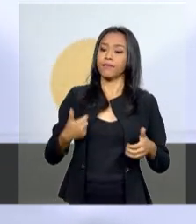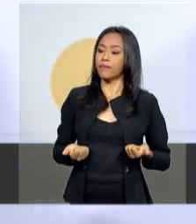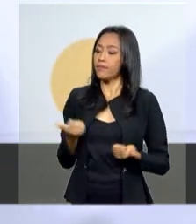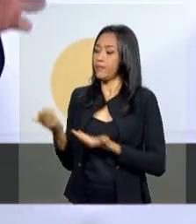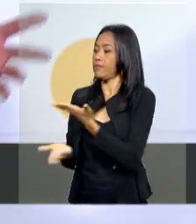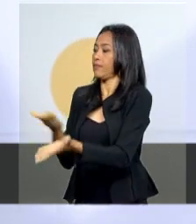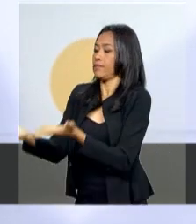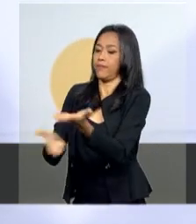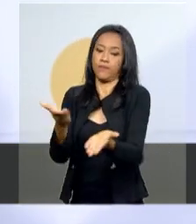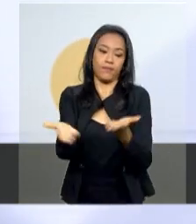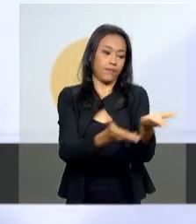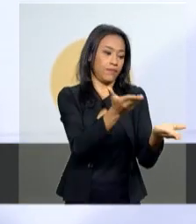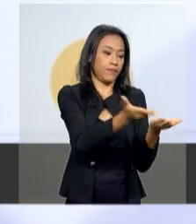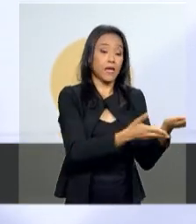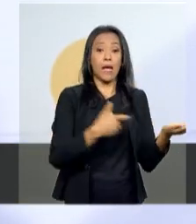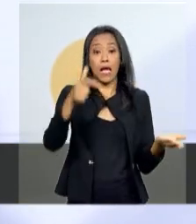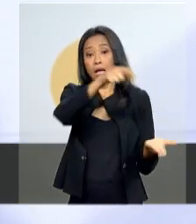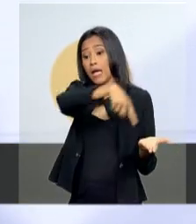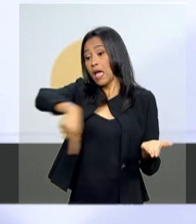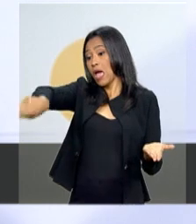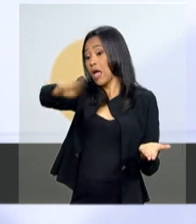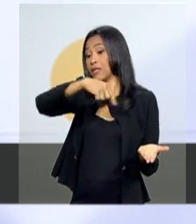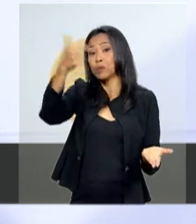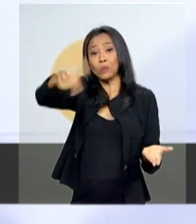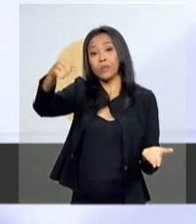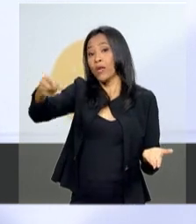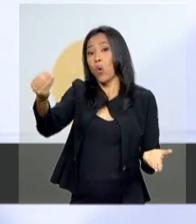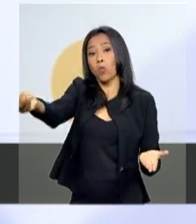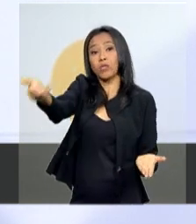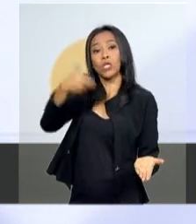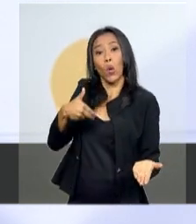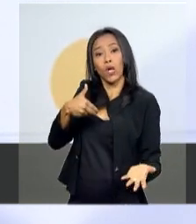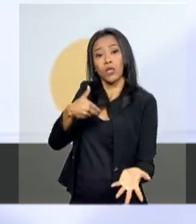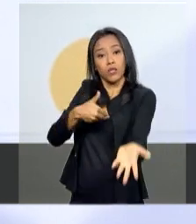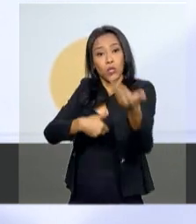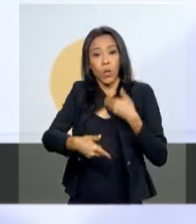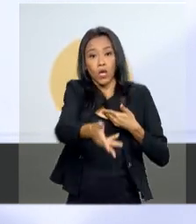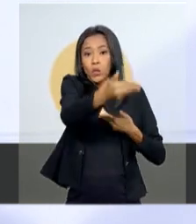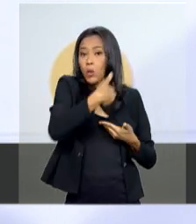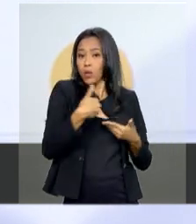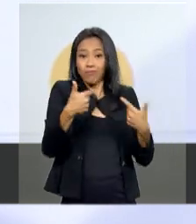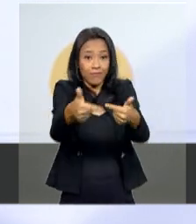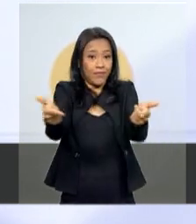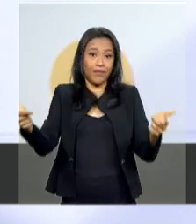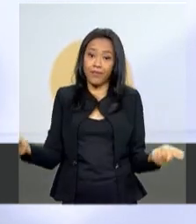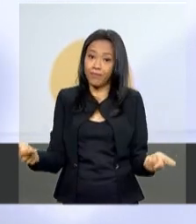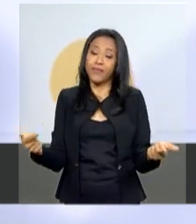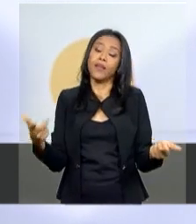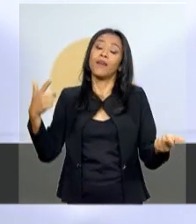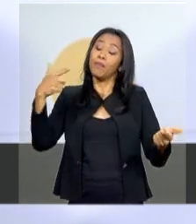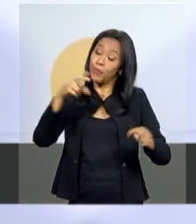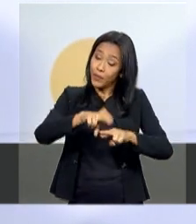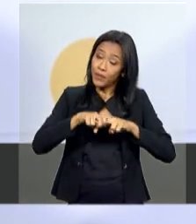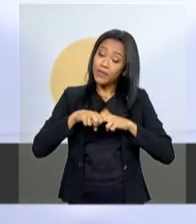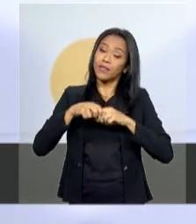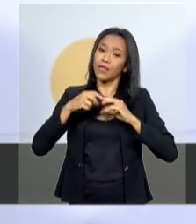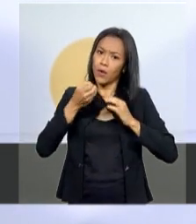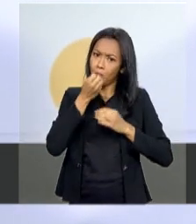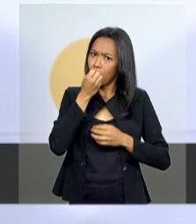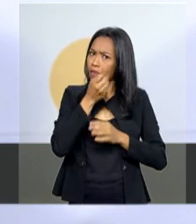que sequer tem condições de dar algo em troca daí a grandeza pensou eu do